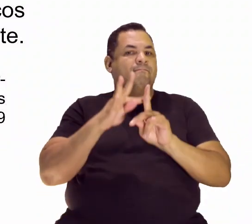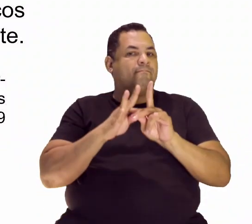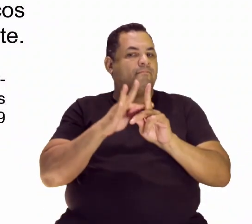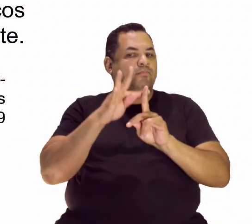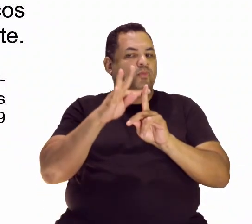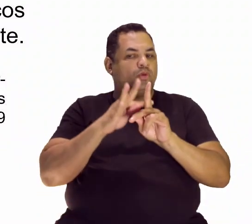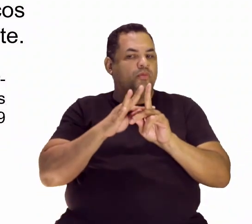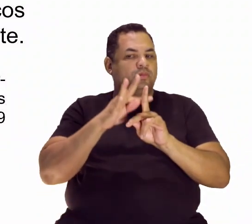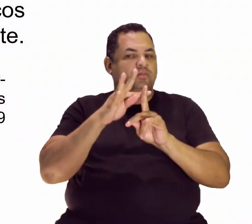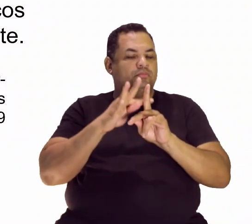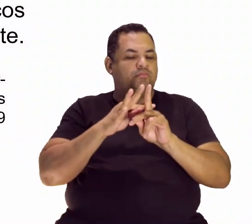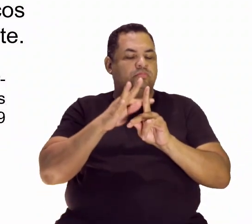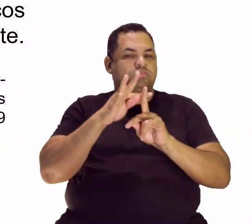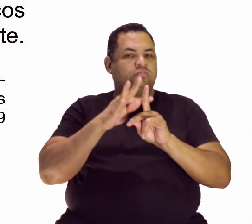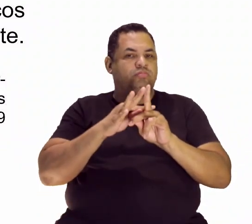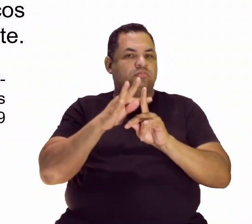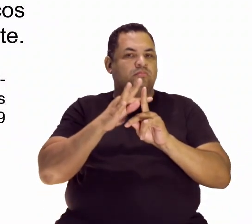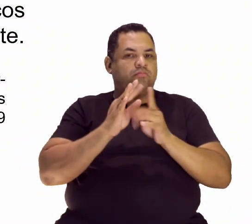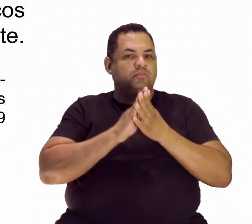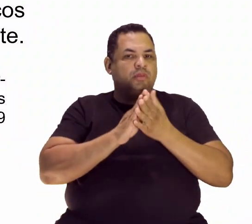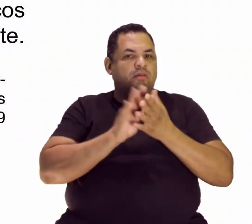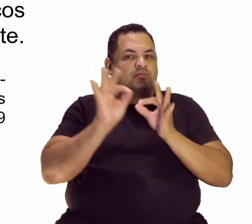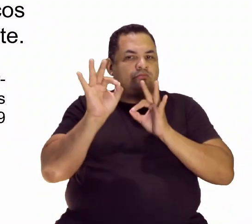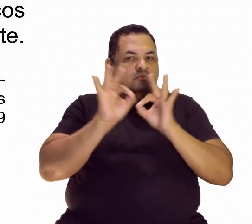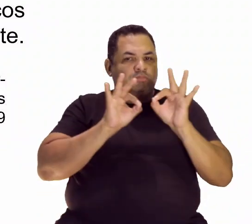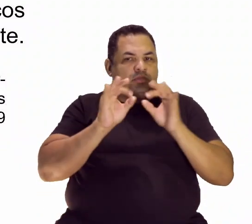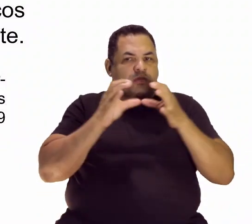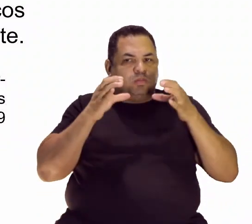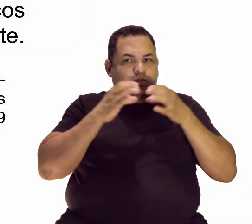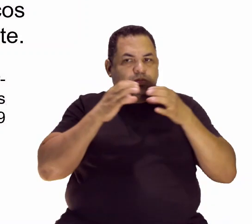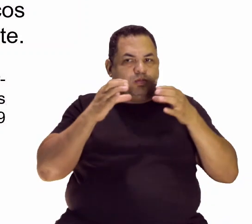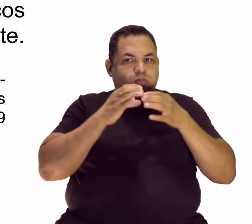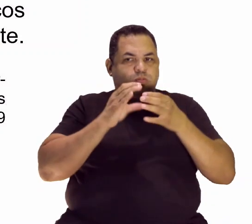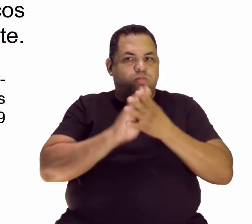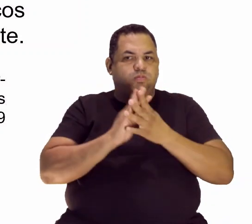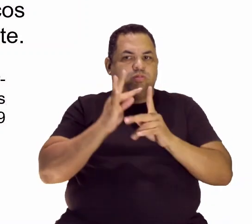Termômetro é um medidor de pressão